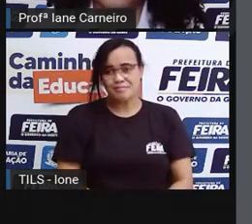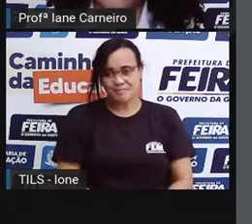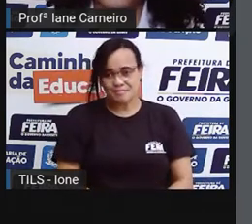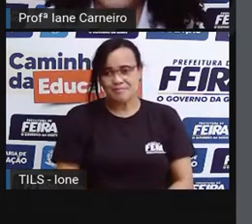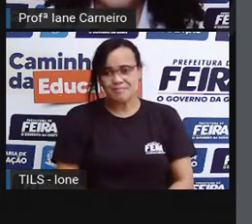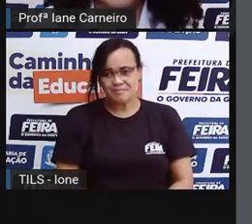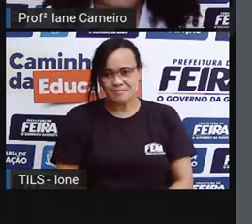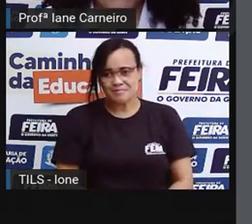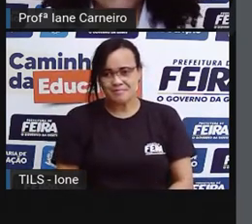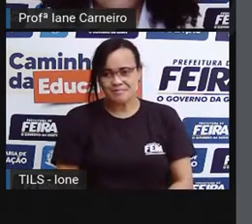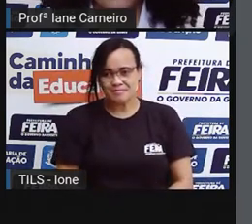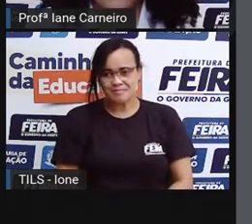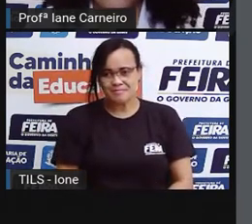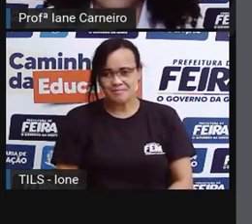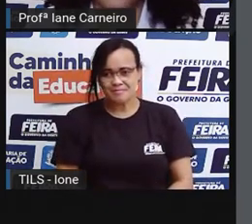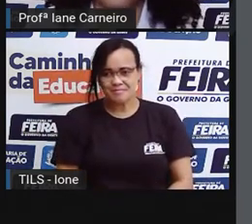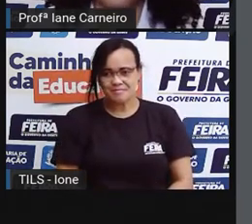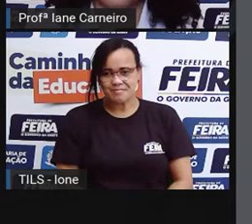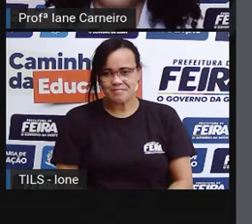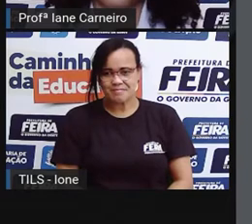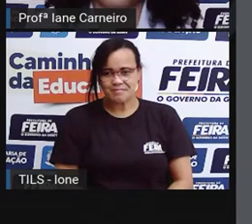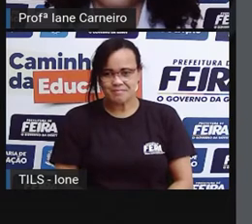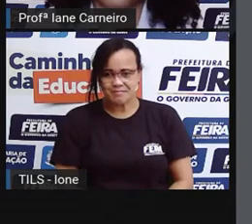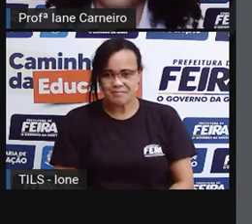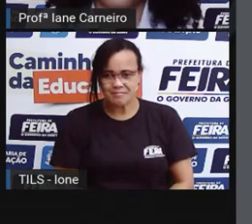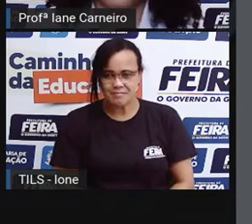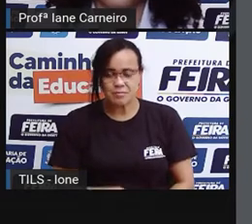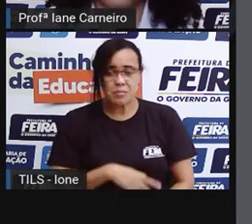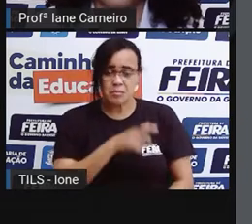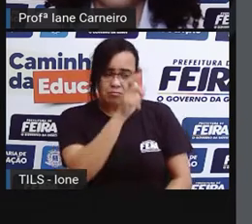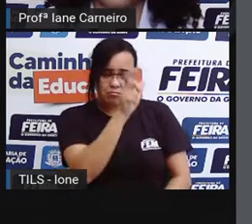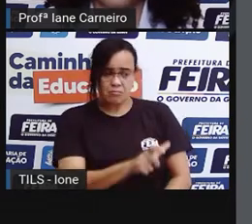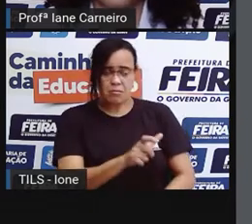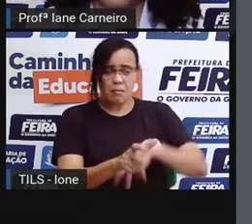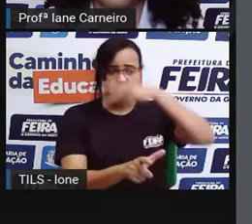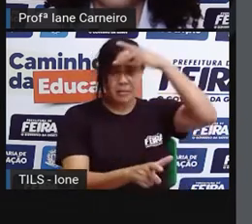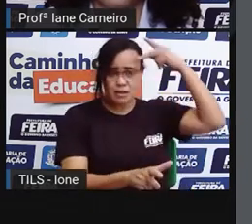Não faz mal ser simpático para alguém.